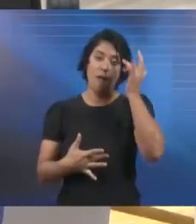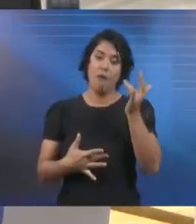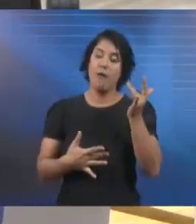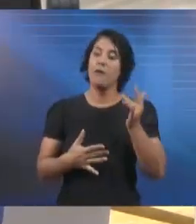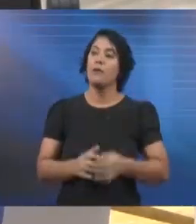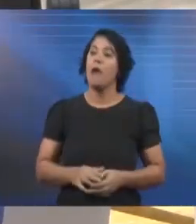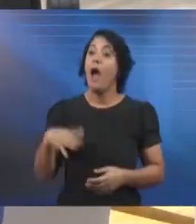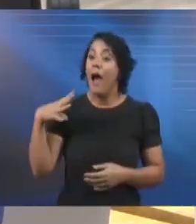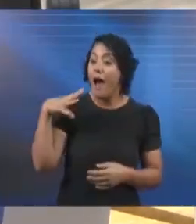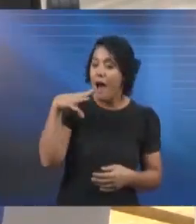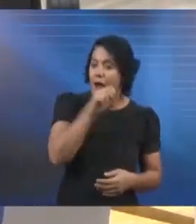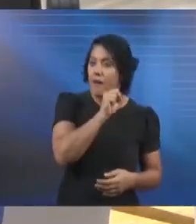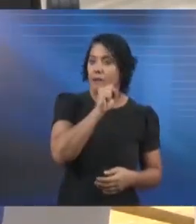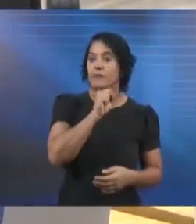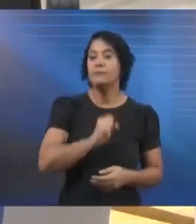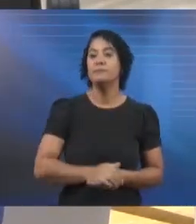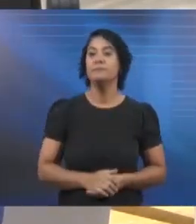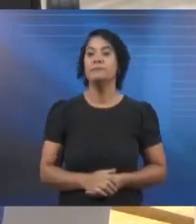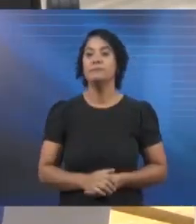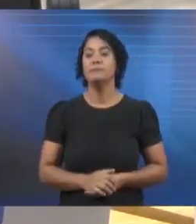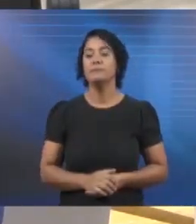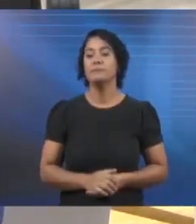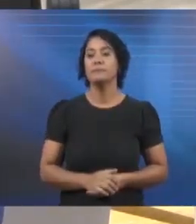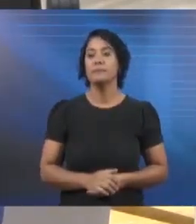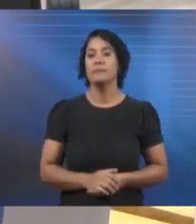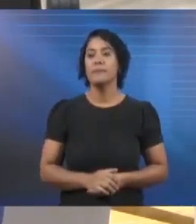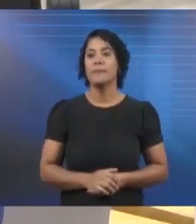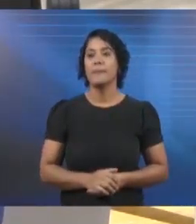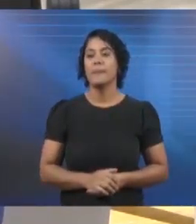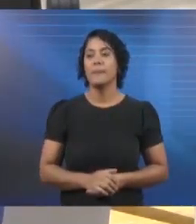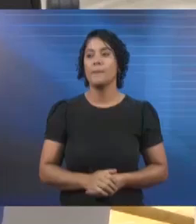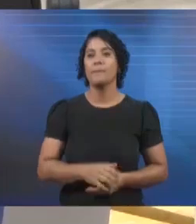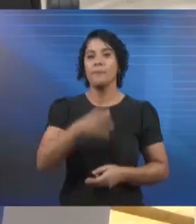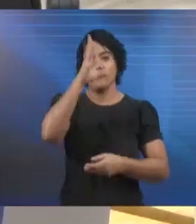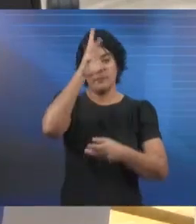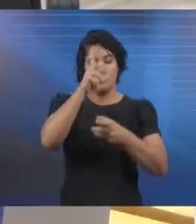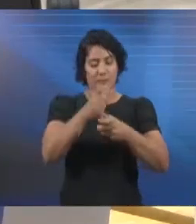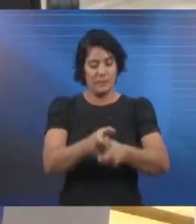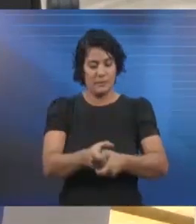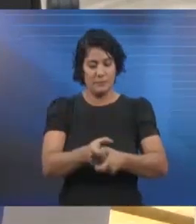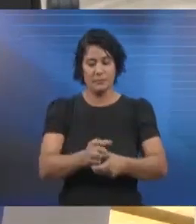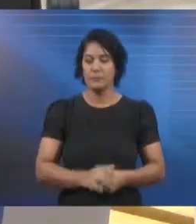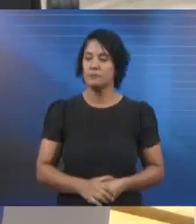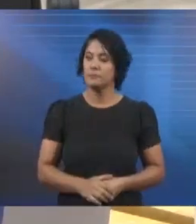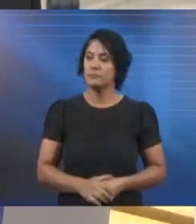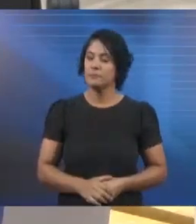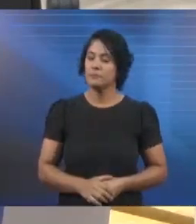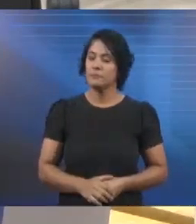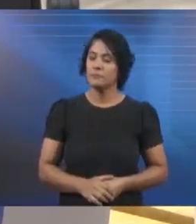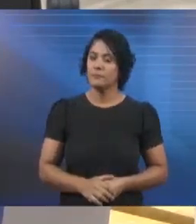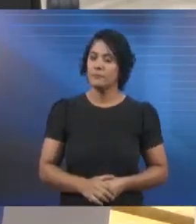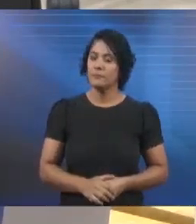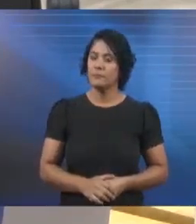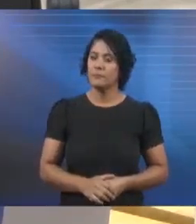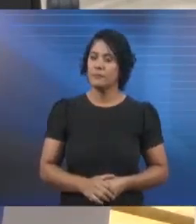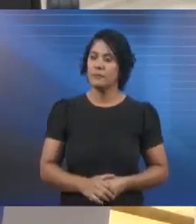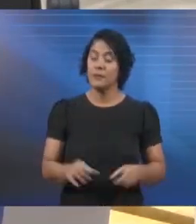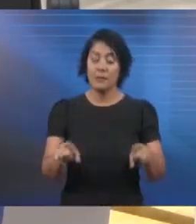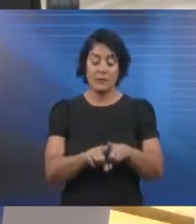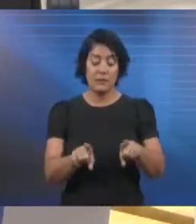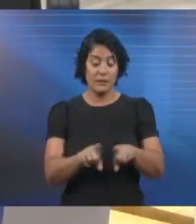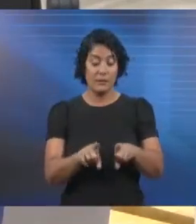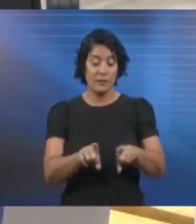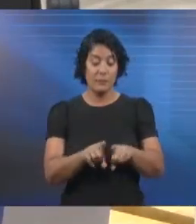o mais rápido possível para que o corpo de bombeiro como também a reestruturação da